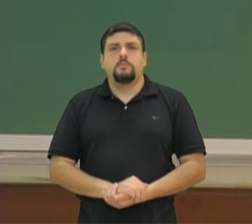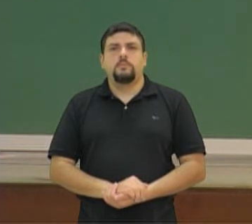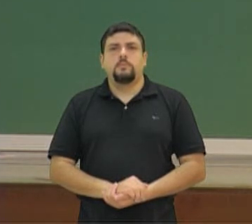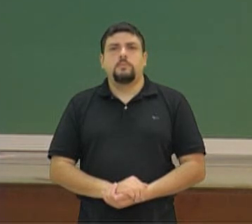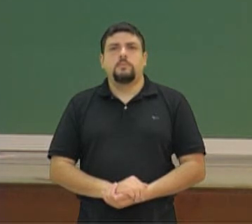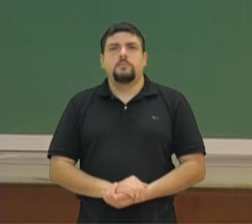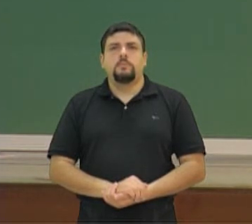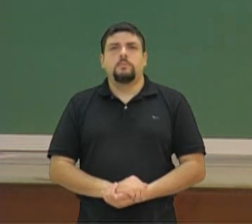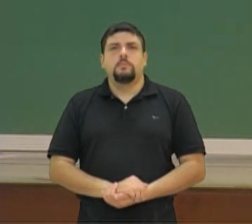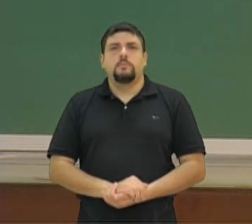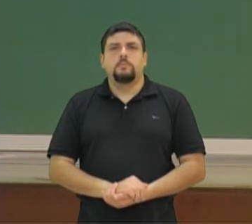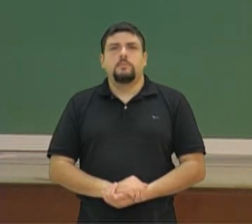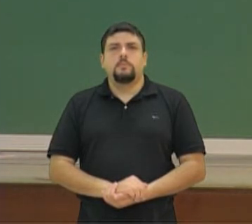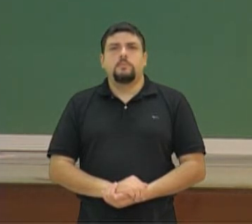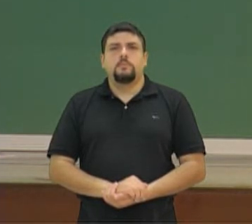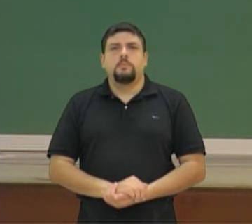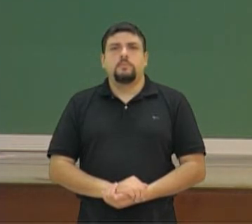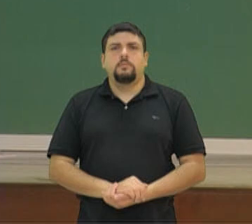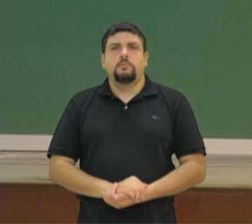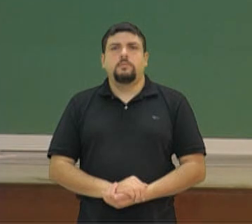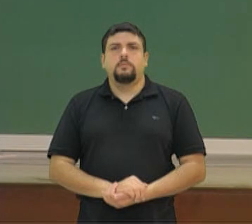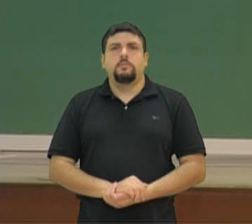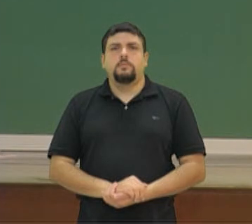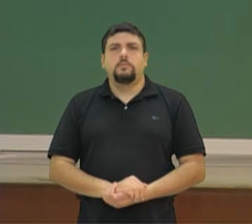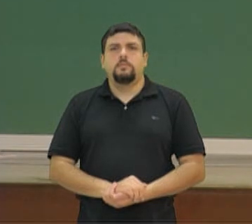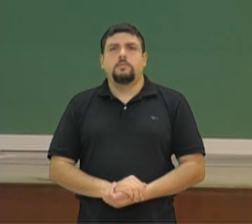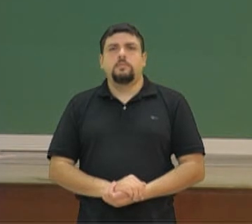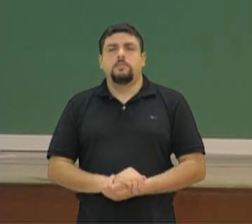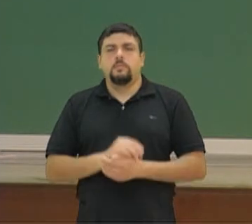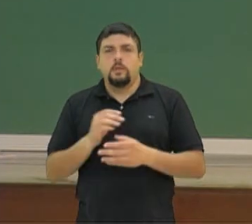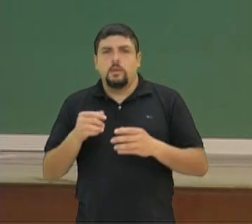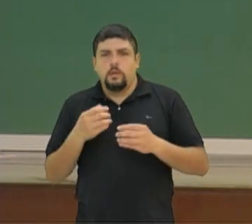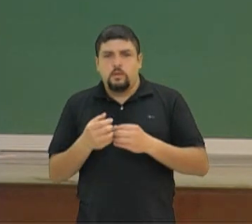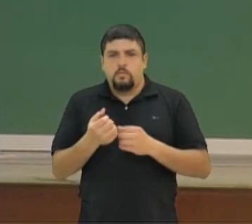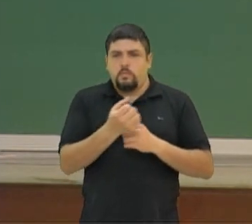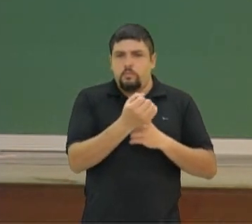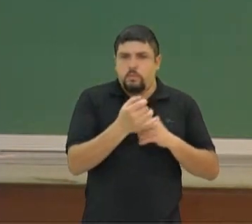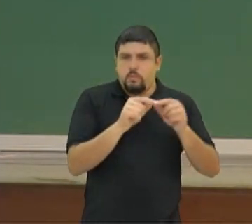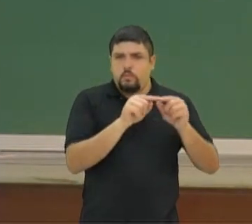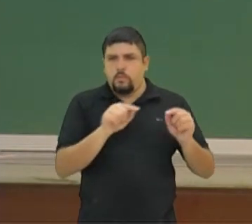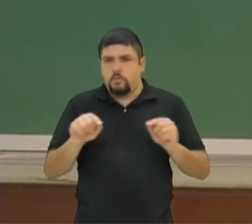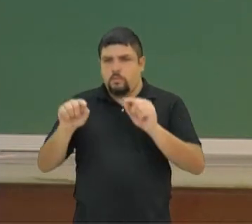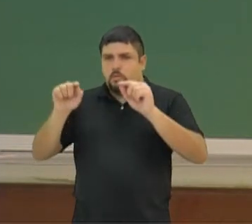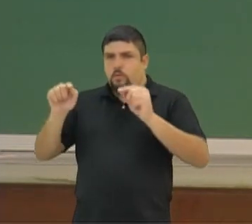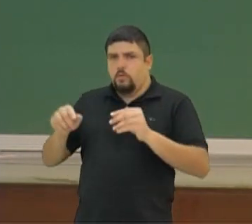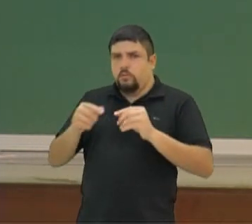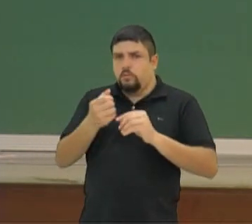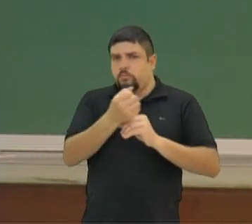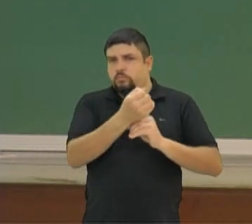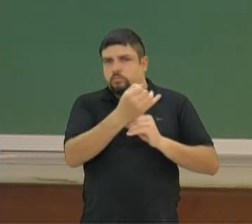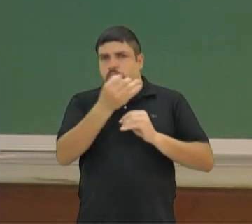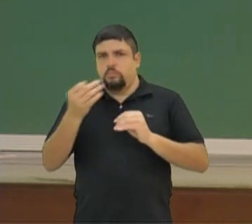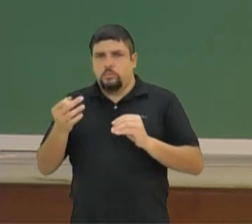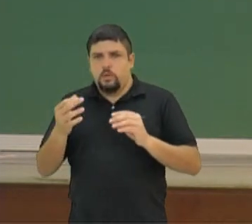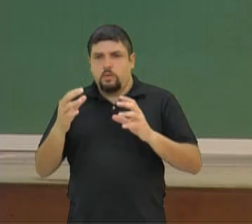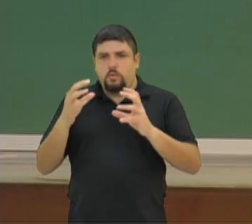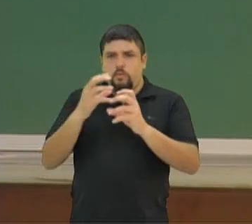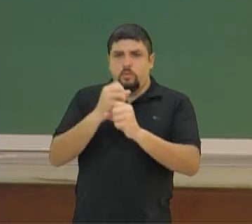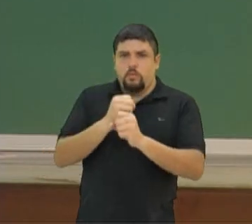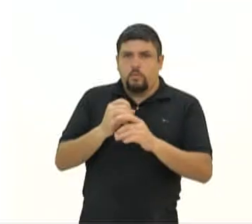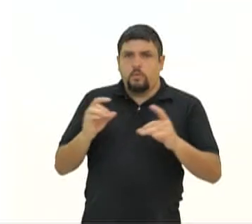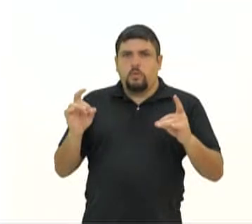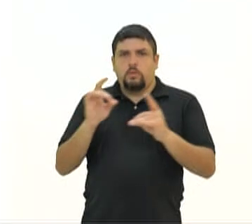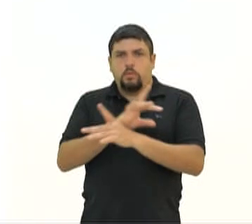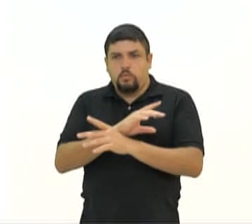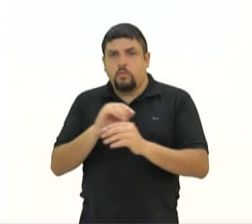menos 4x ao quadrado. Ou seja, você está multiplicando este polinômio por este binômio. Aí, depois disso, faça a próxima